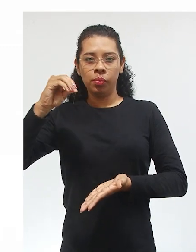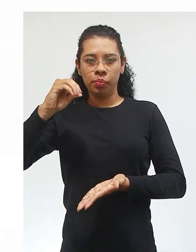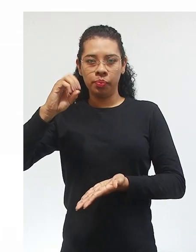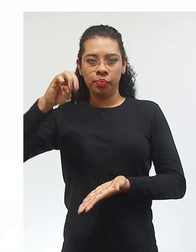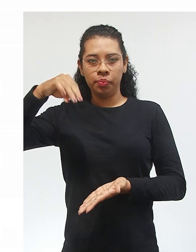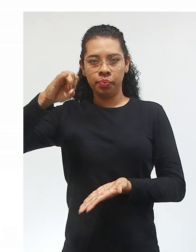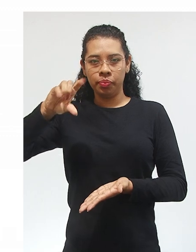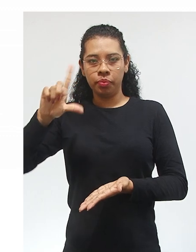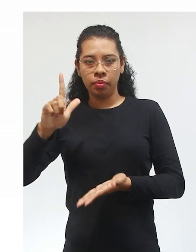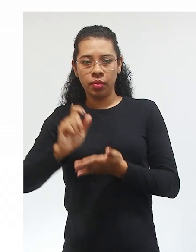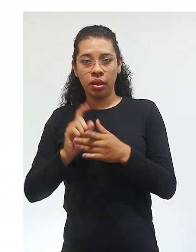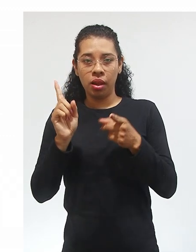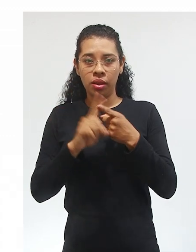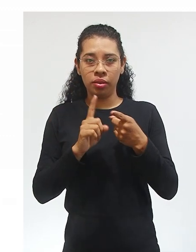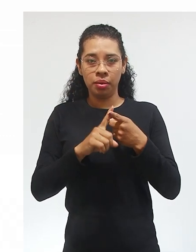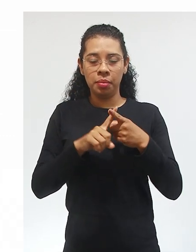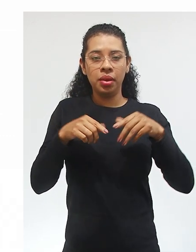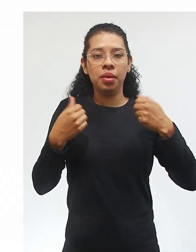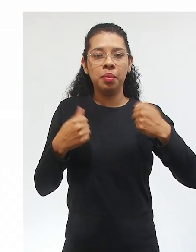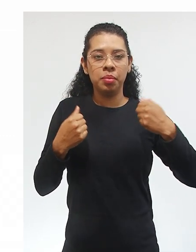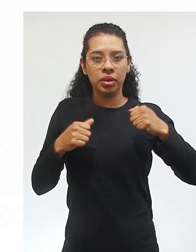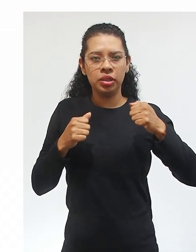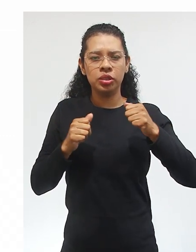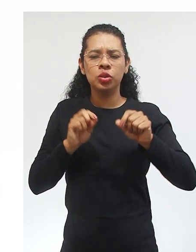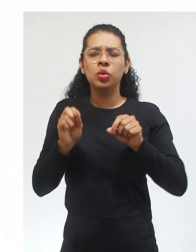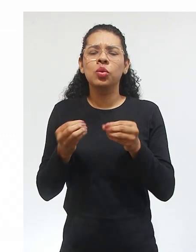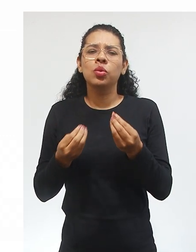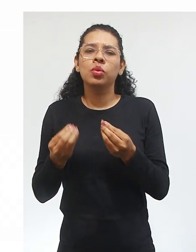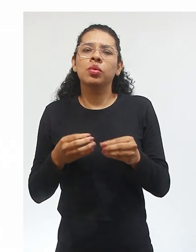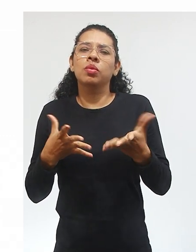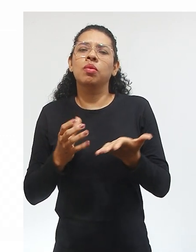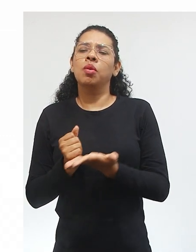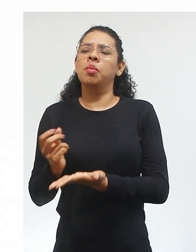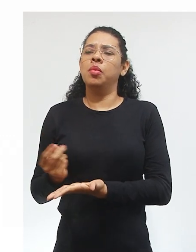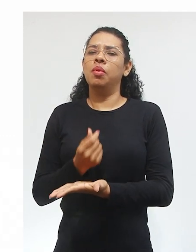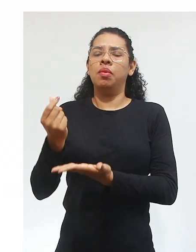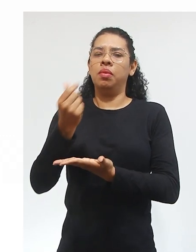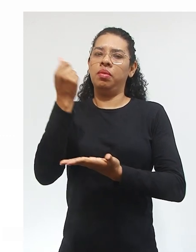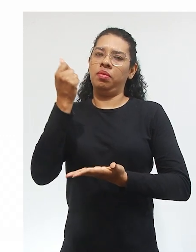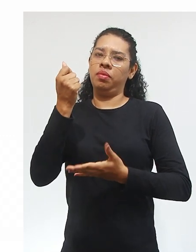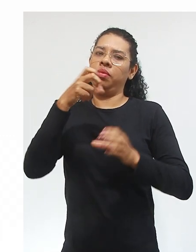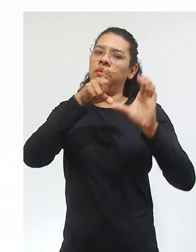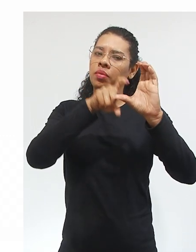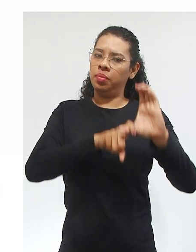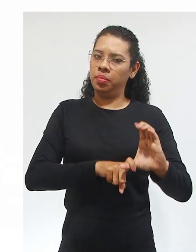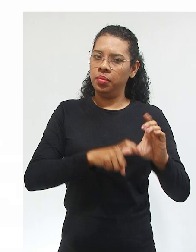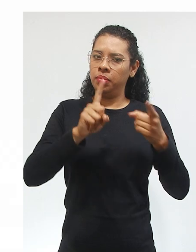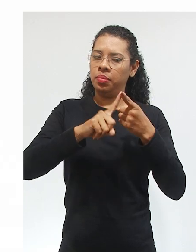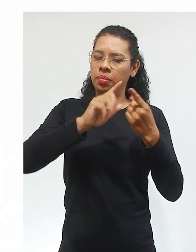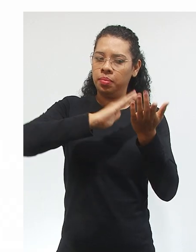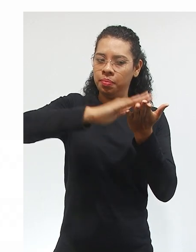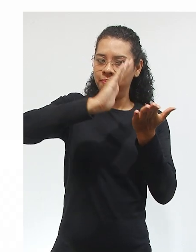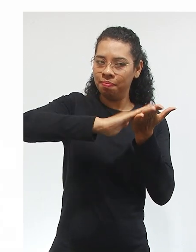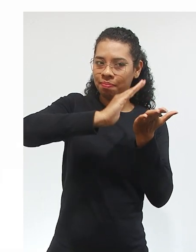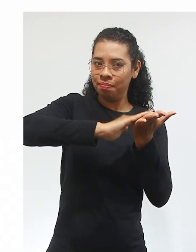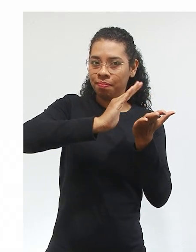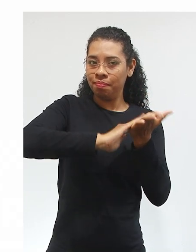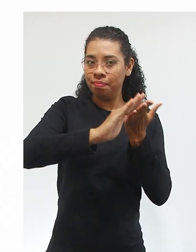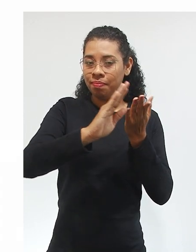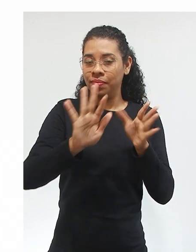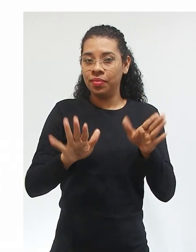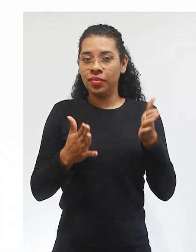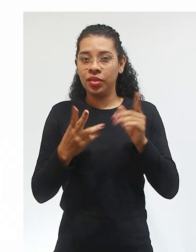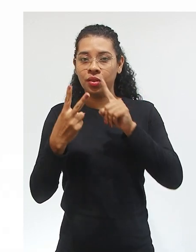estoque. E, consequentemente, eu também tenho que lançar o valor, o quanto custou essa mercadoria, que é a despesa do CMV. E esses